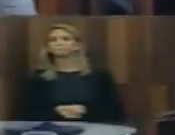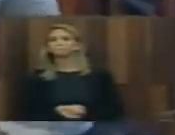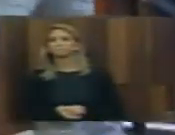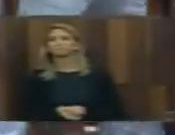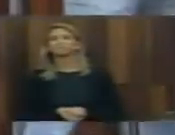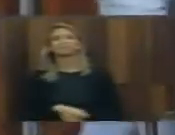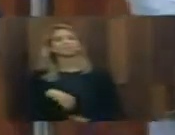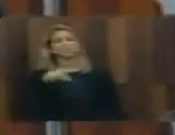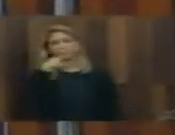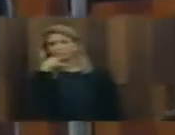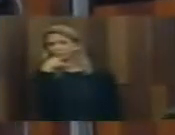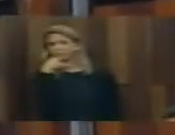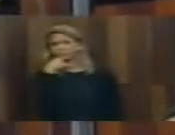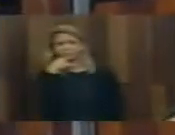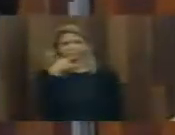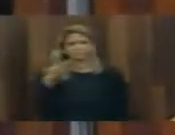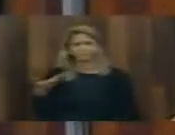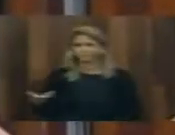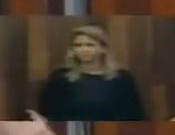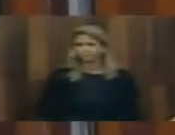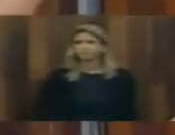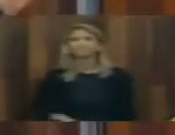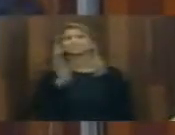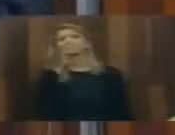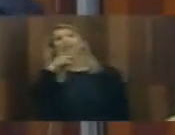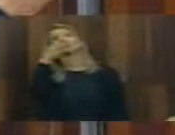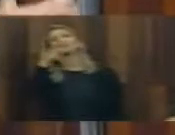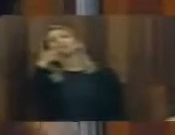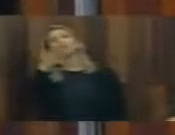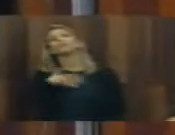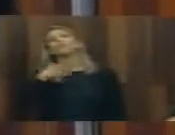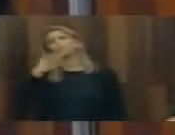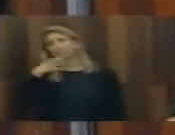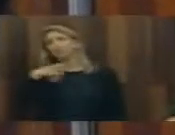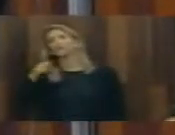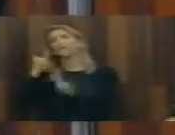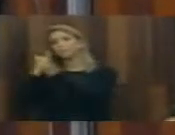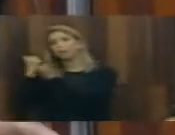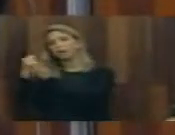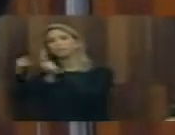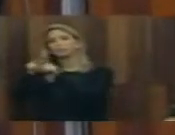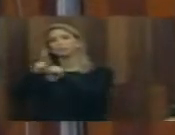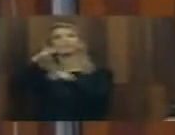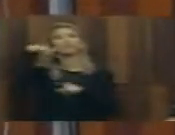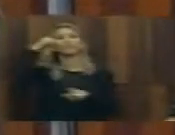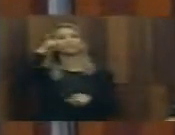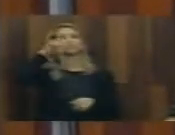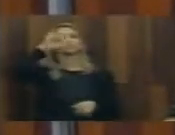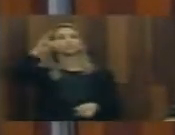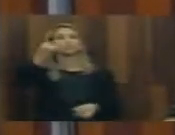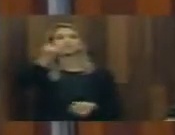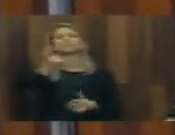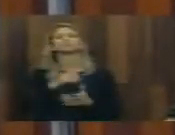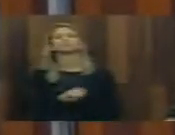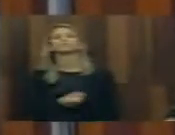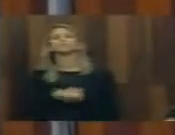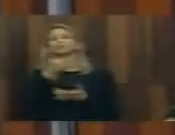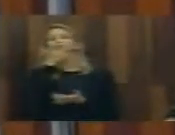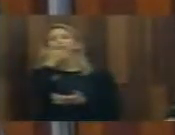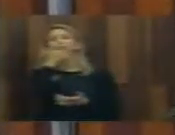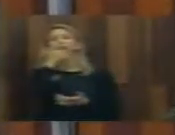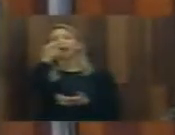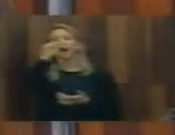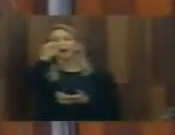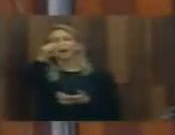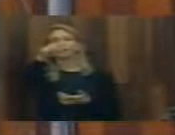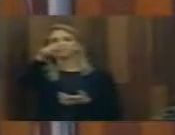É lamentável, já falei na tribuna, né, mas quero corroborar com a vereadora Alexandra. Mas eu lembrei de um fato, senhor presidente, de